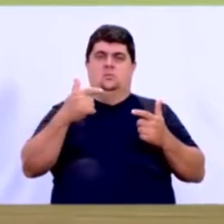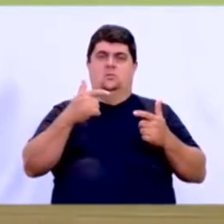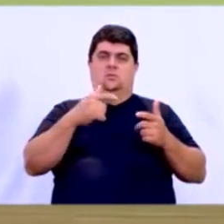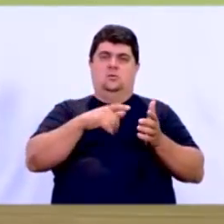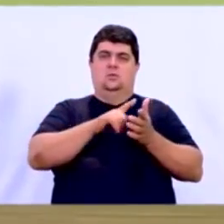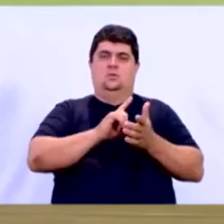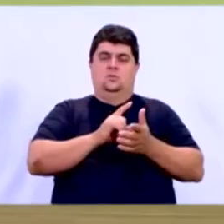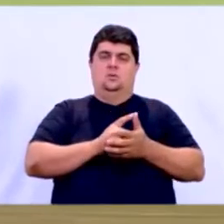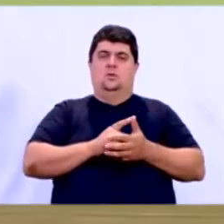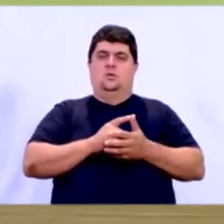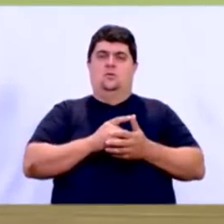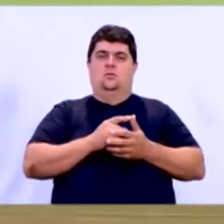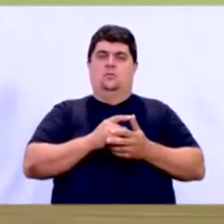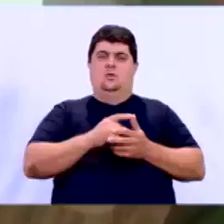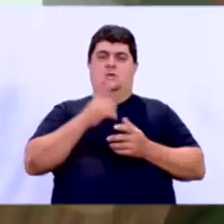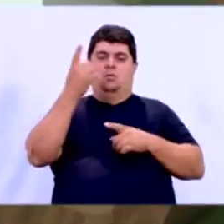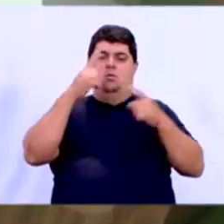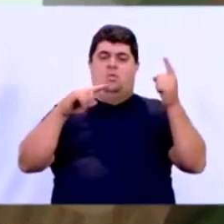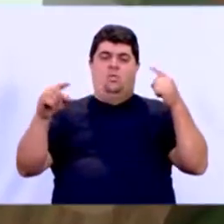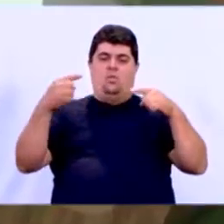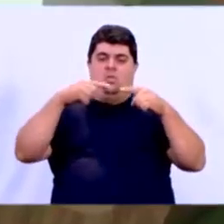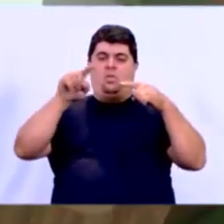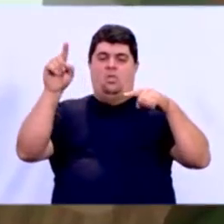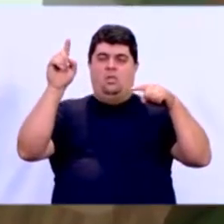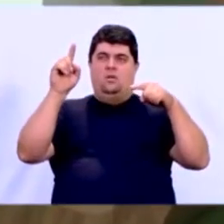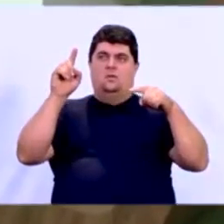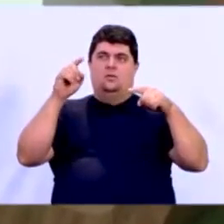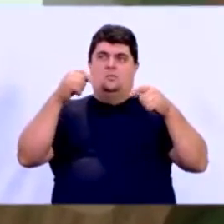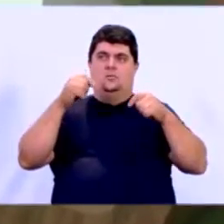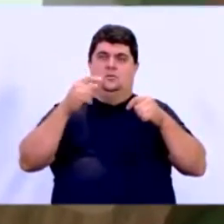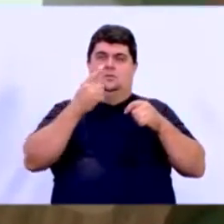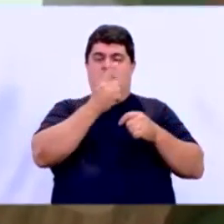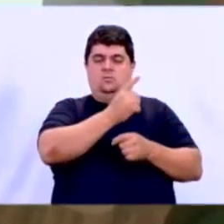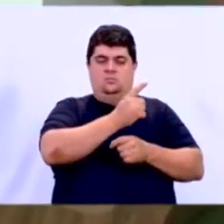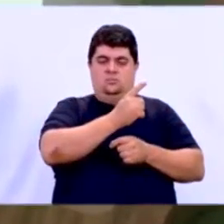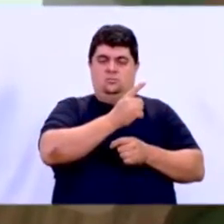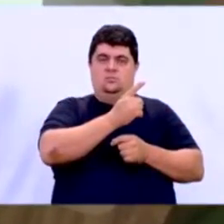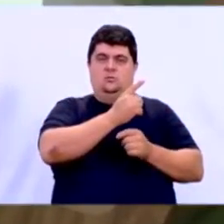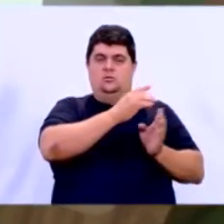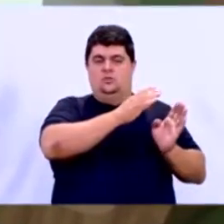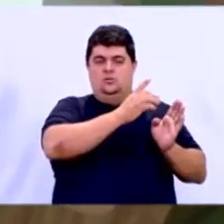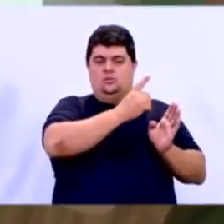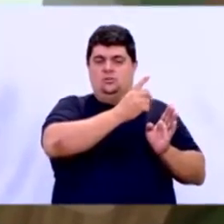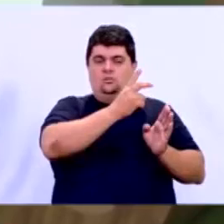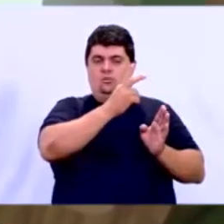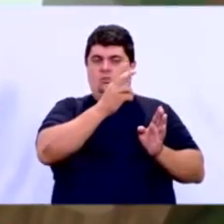aí às vezes fica um pouco difícil. Precisa da questão, precisa saber qual é o negócio,